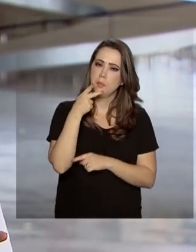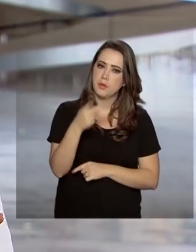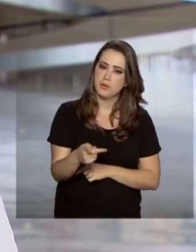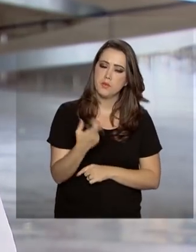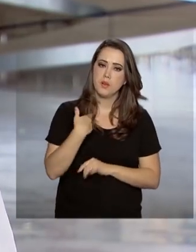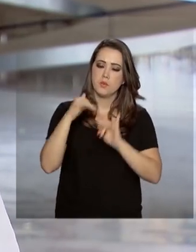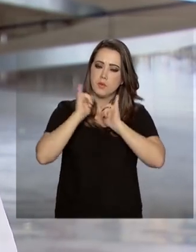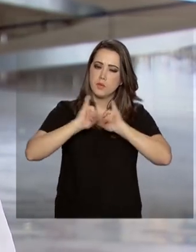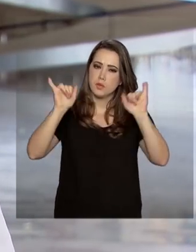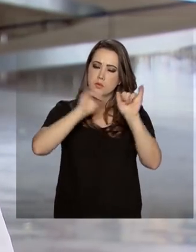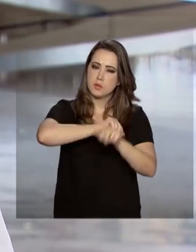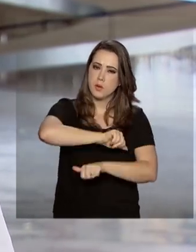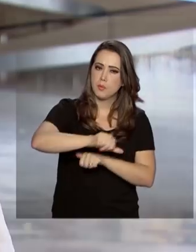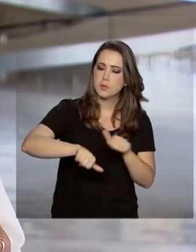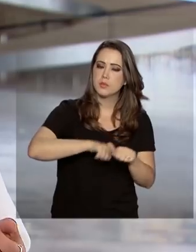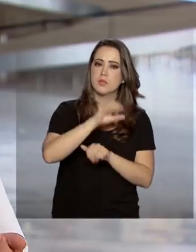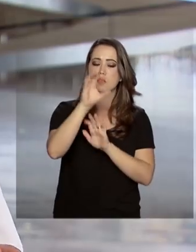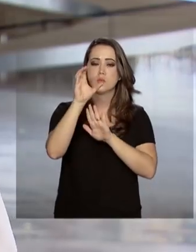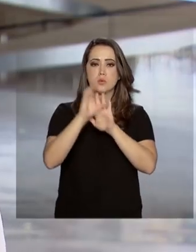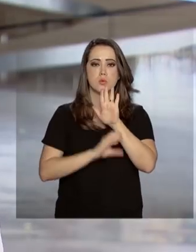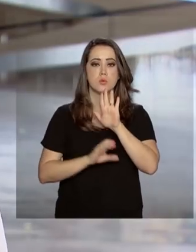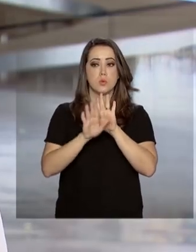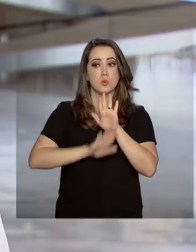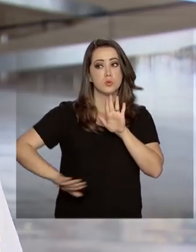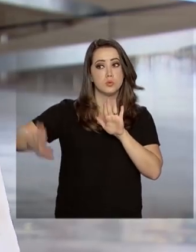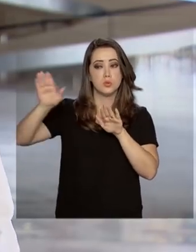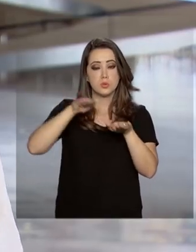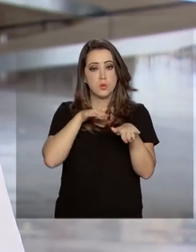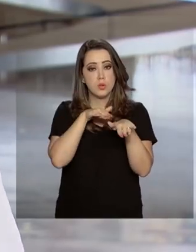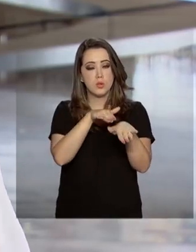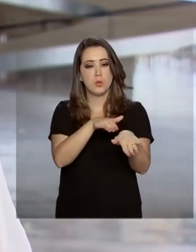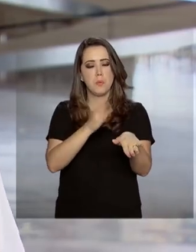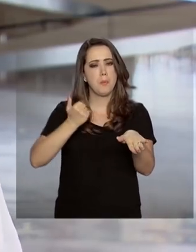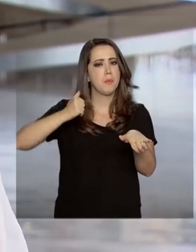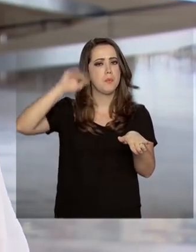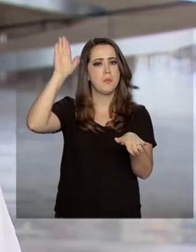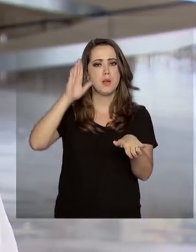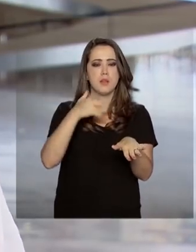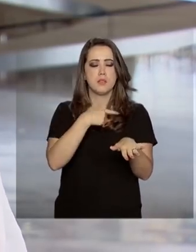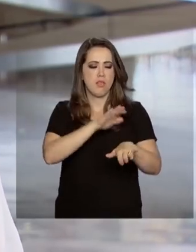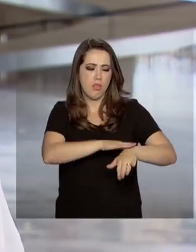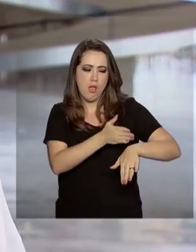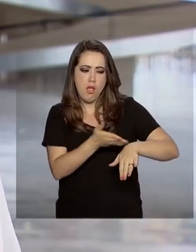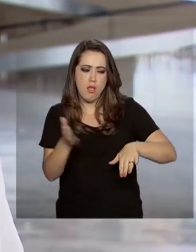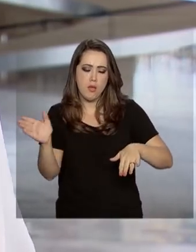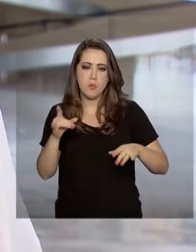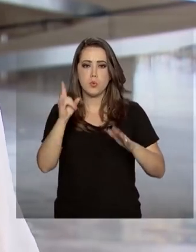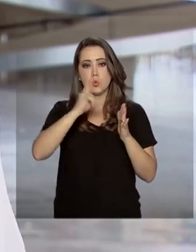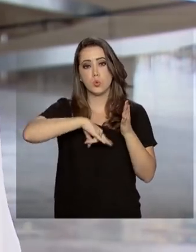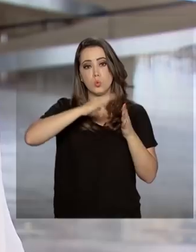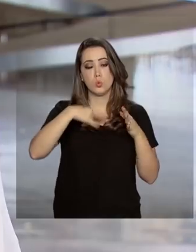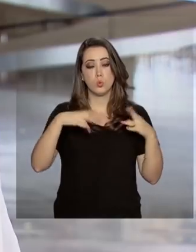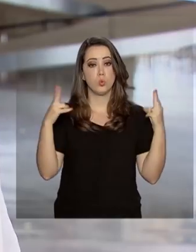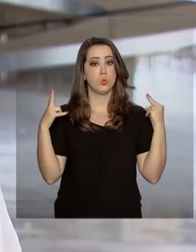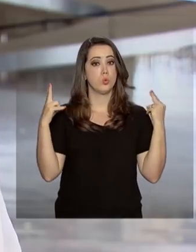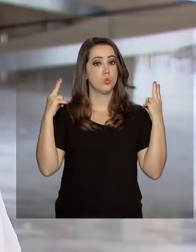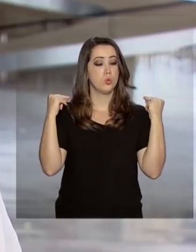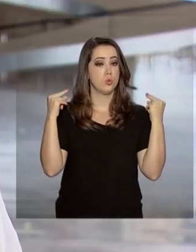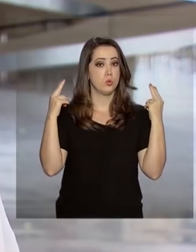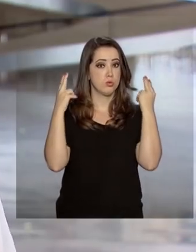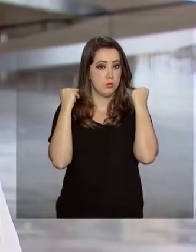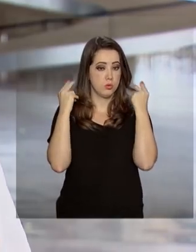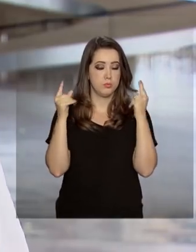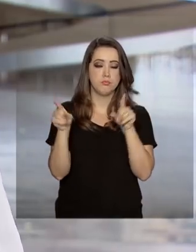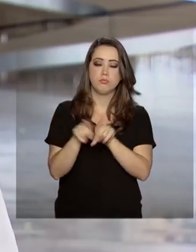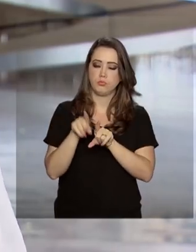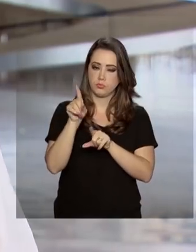que vai anunciar mudanças no Código Nacional de Trânsito, como o aumento da validade da Carteira Nacional de Habilitação. O presidente